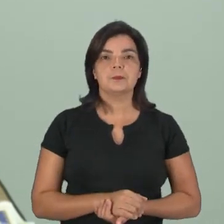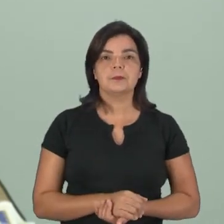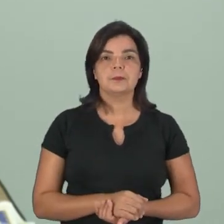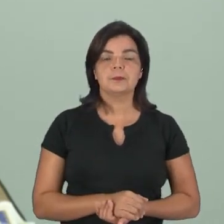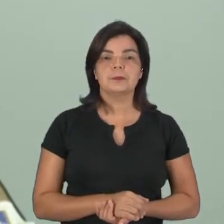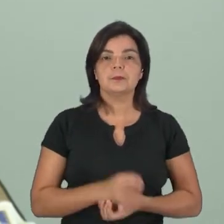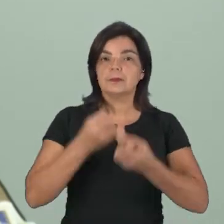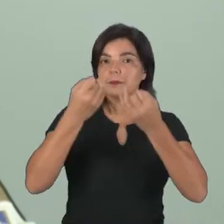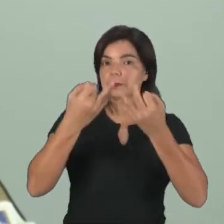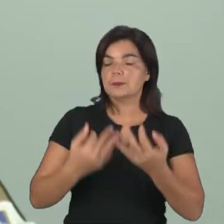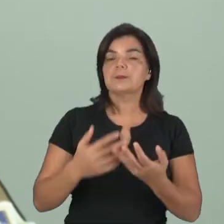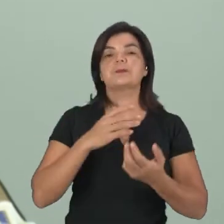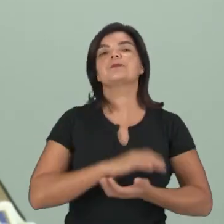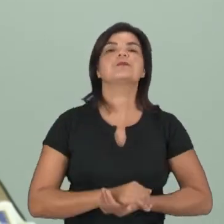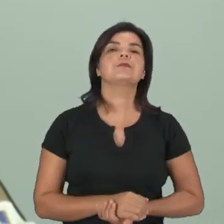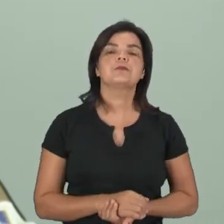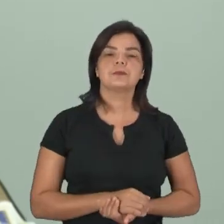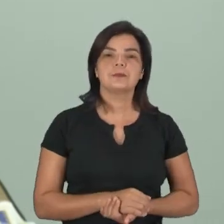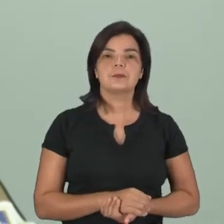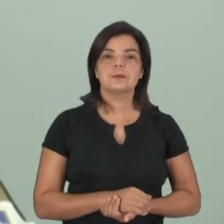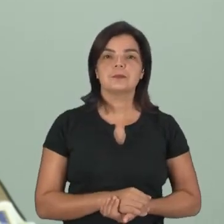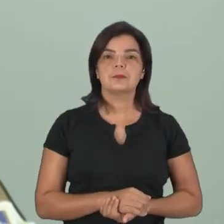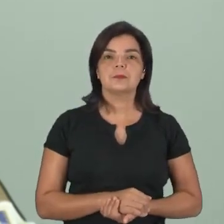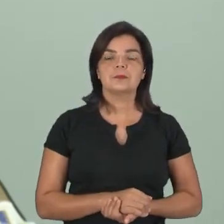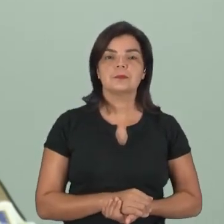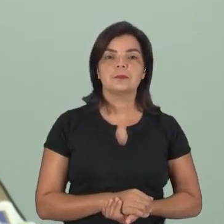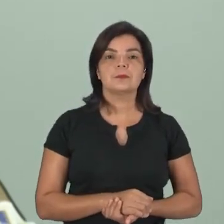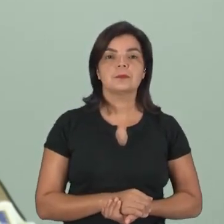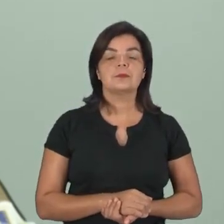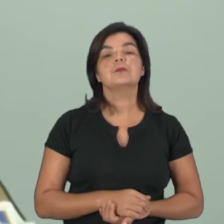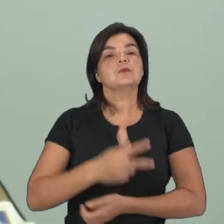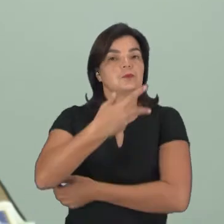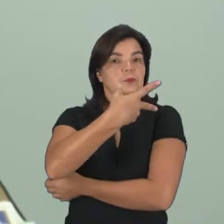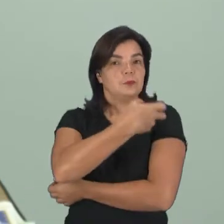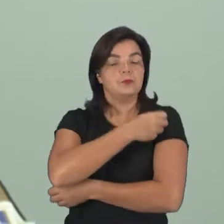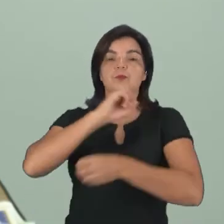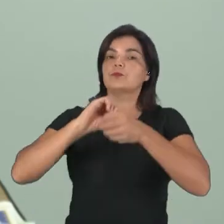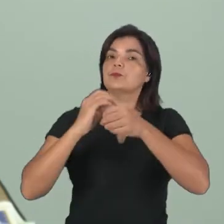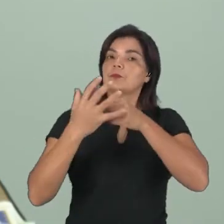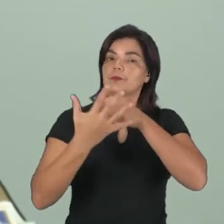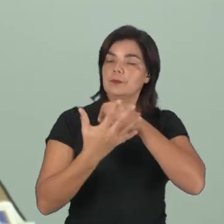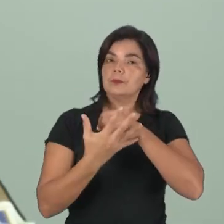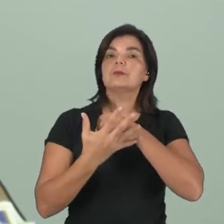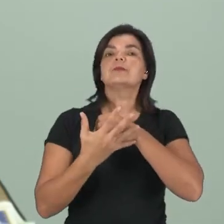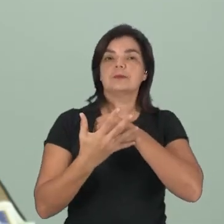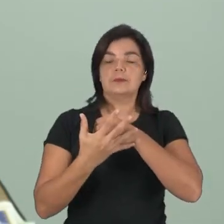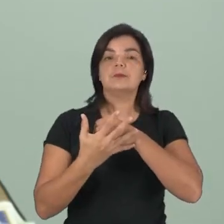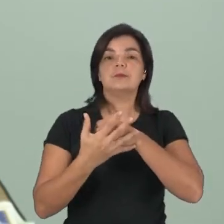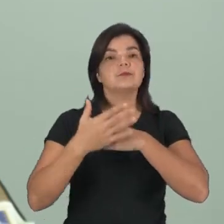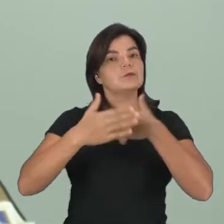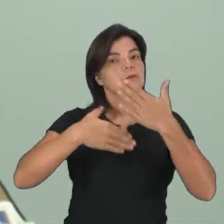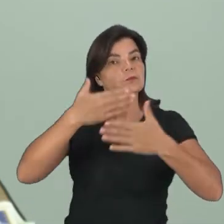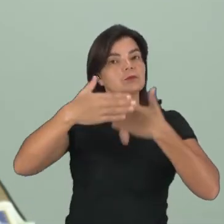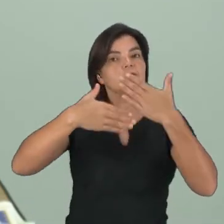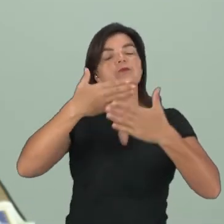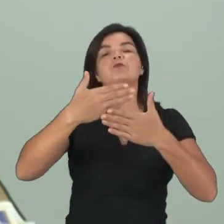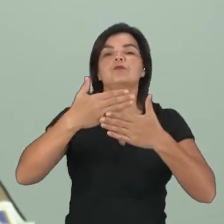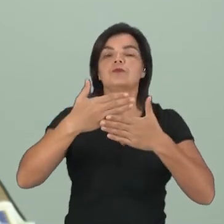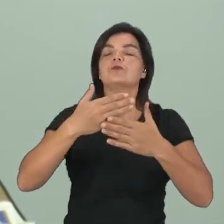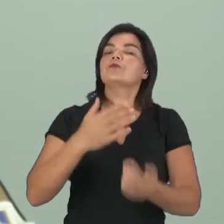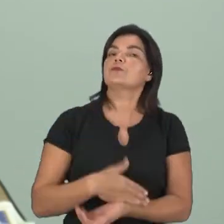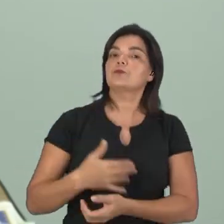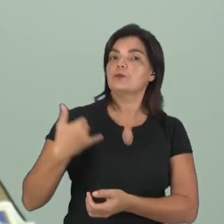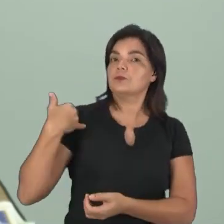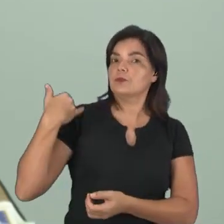e ela disse o seguinte vacinação contra a cor 2019 avança para o